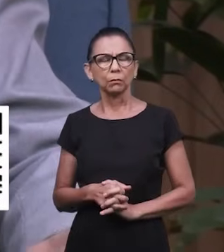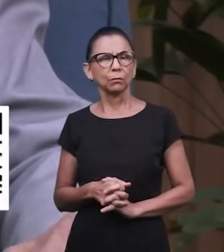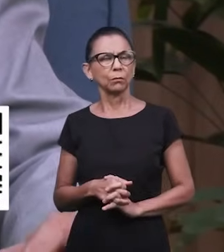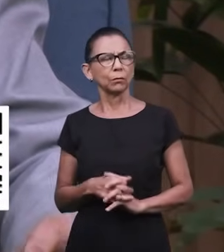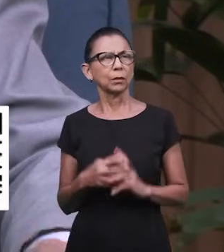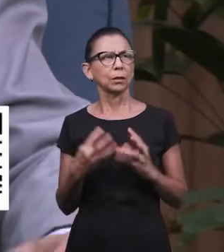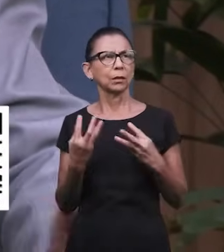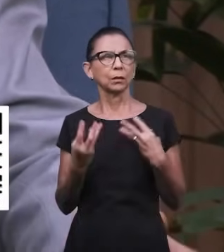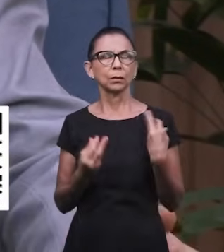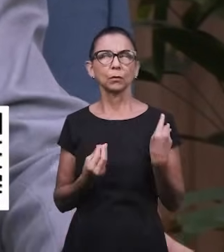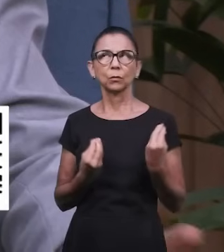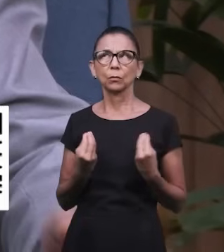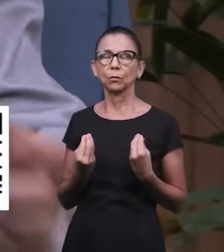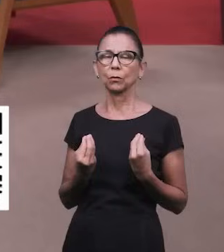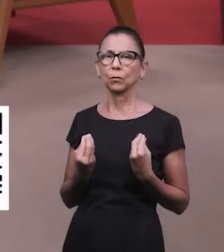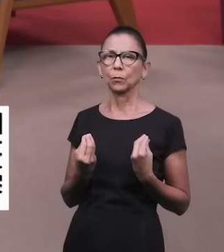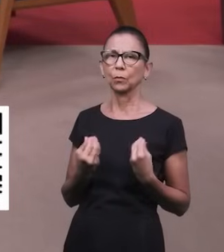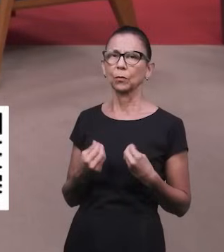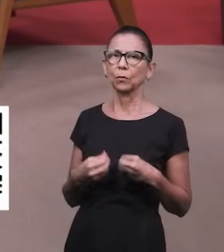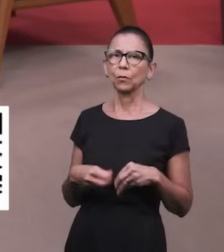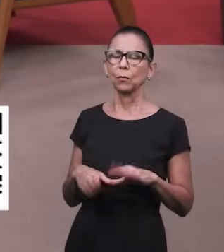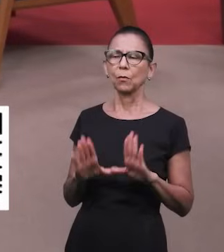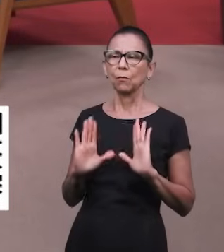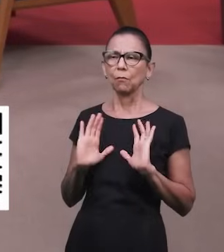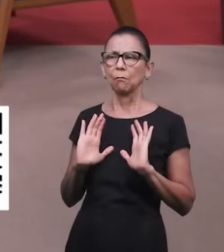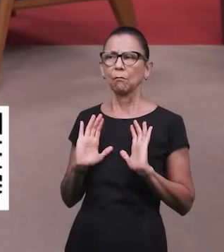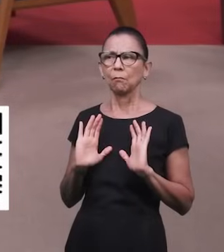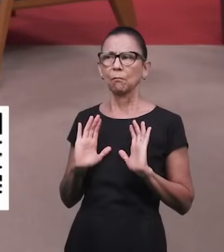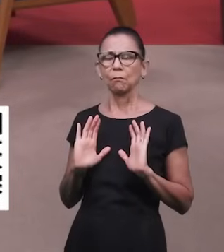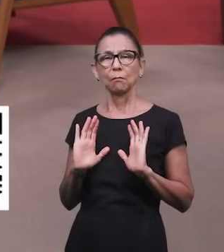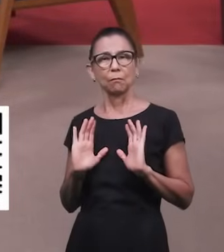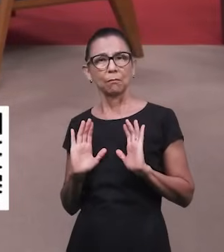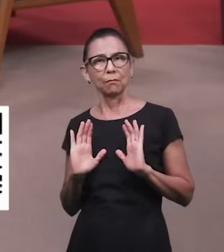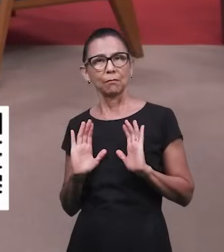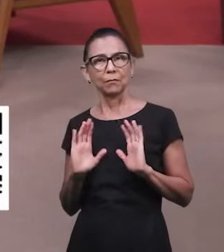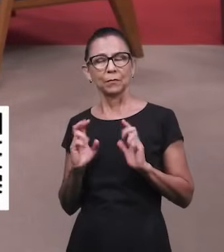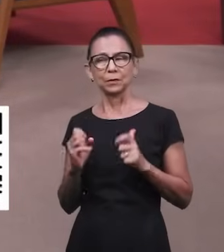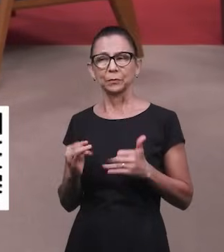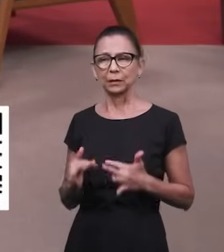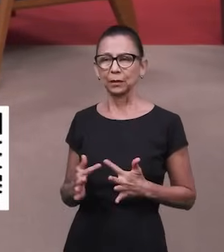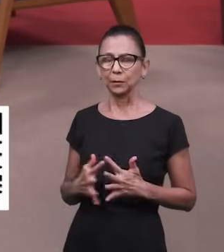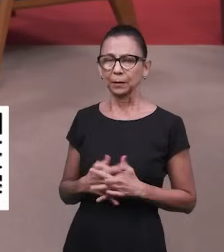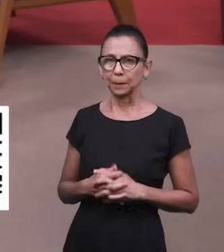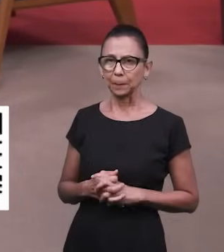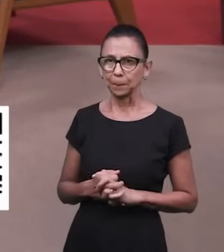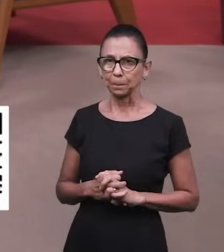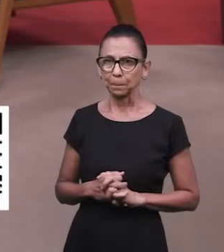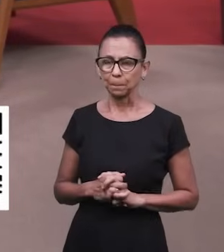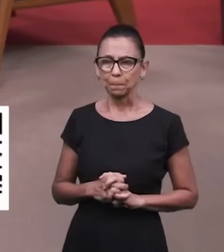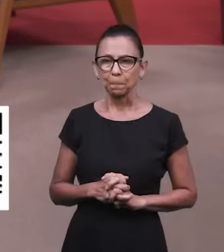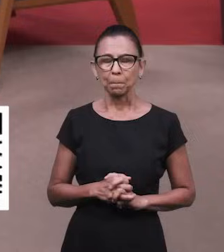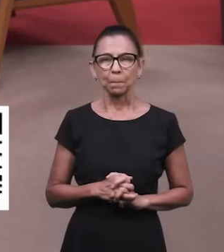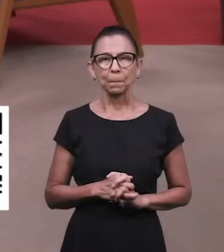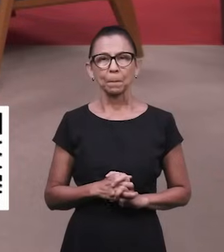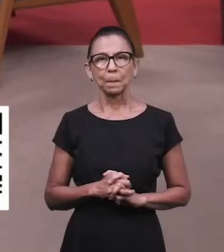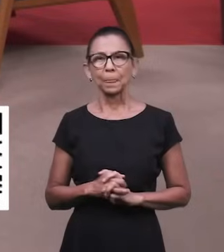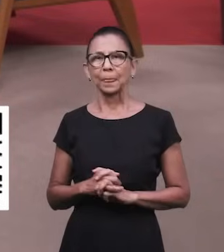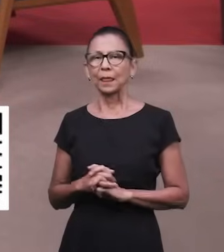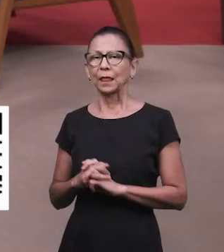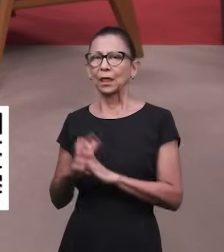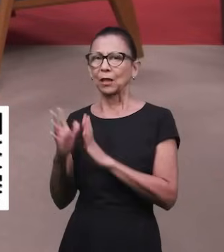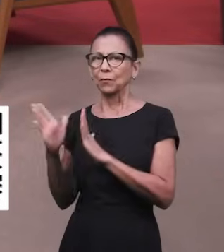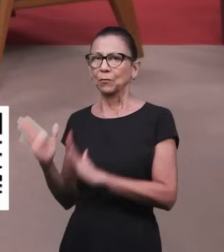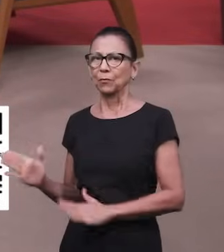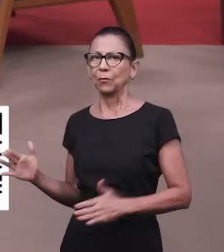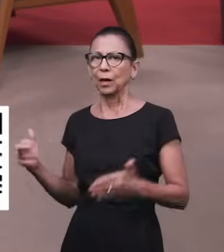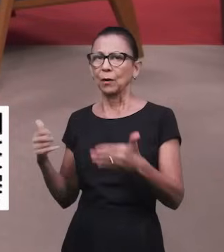Como é que você é fiel até a morte, né, e vai ter a coroa da vida? É um contrassenso. Pela razão, é um contrassenso. Mas para quem está com o coração na eternidade,